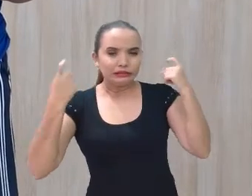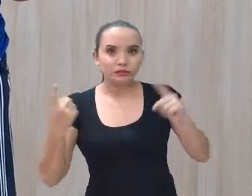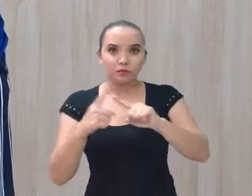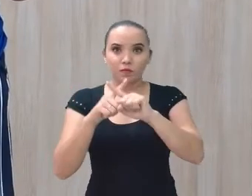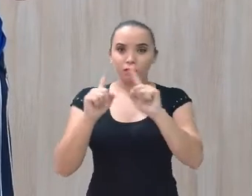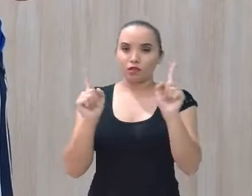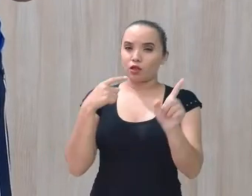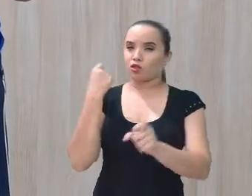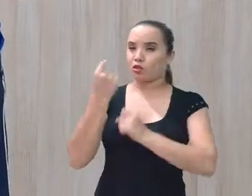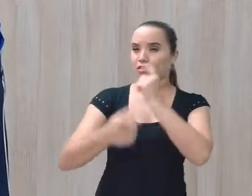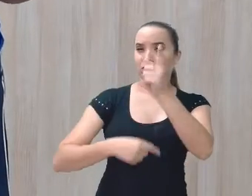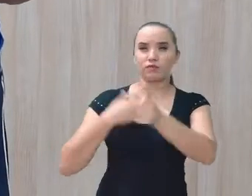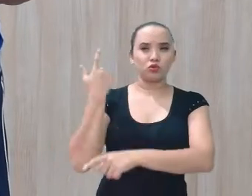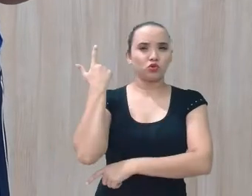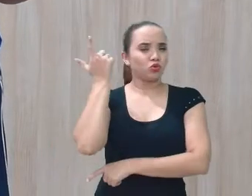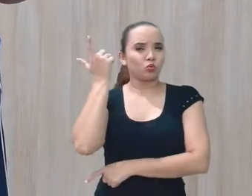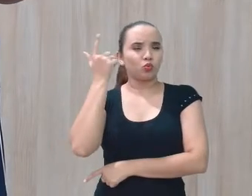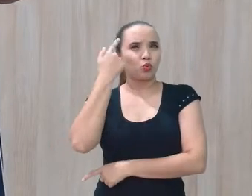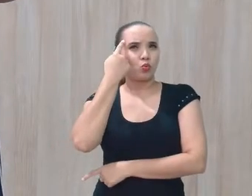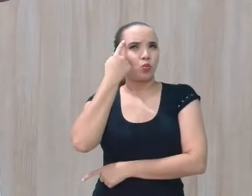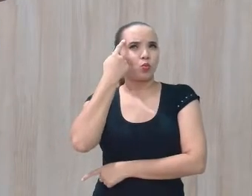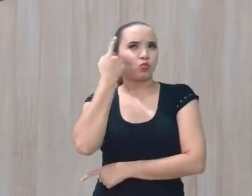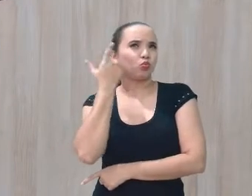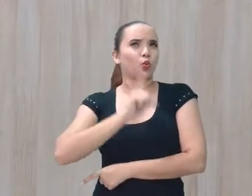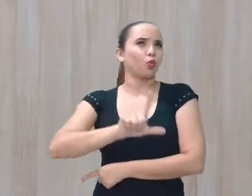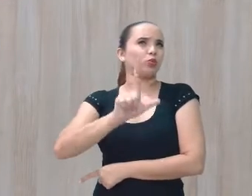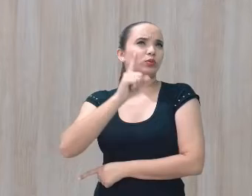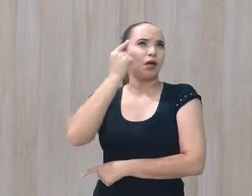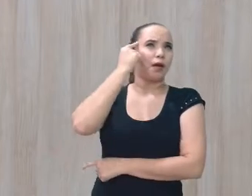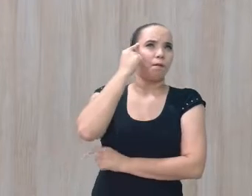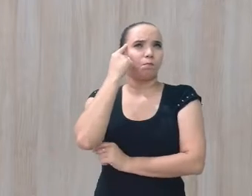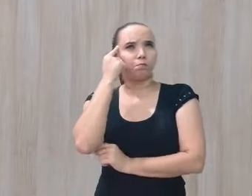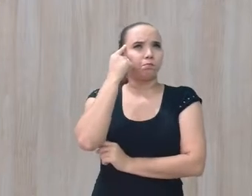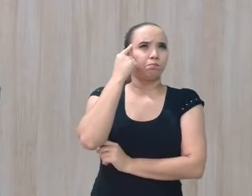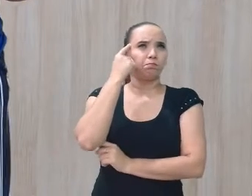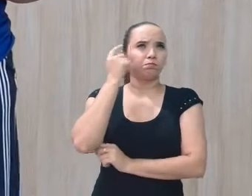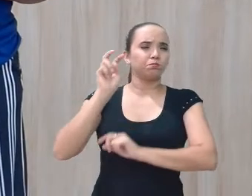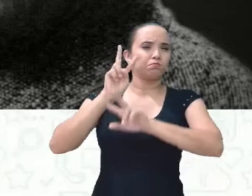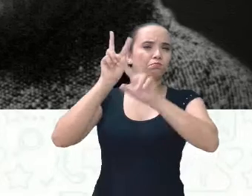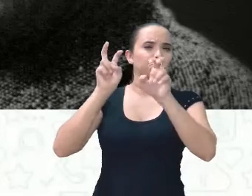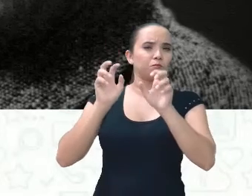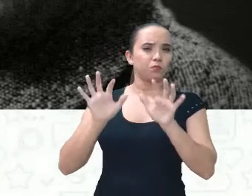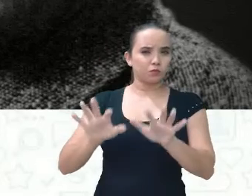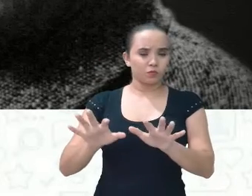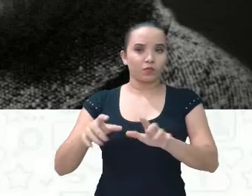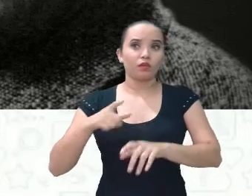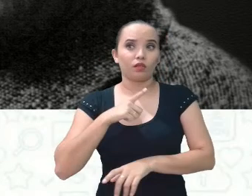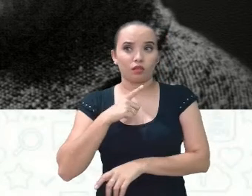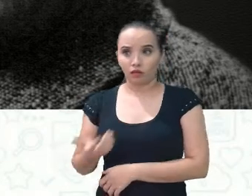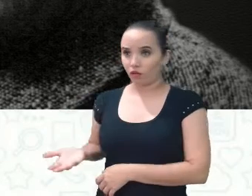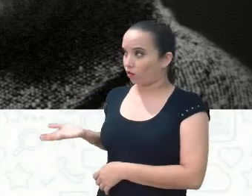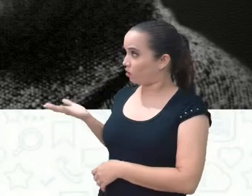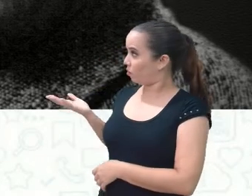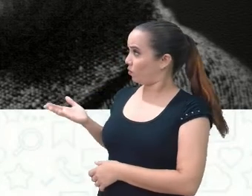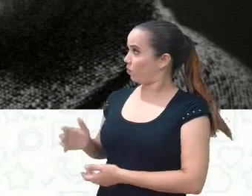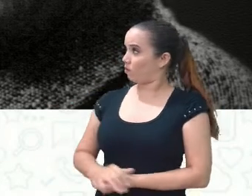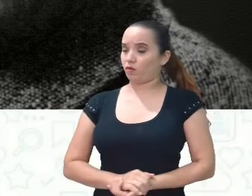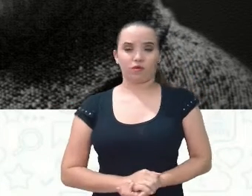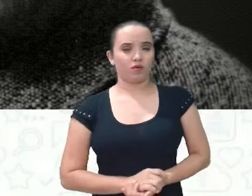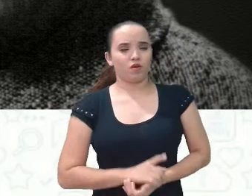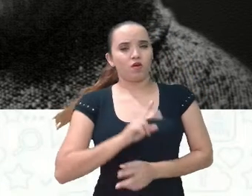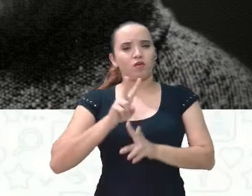lembra de pensar sobre isso. E aí tem o Einstein, né? A figura do Einstein, falando aí para vocês